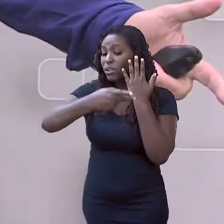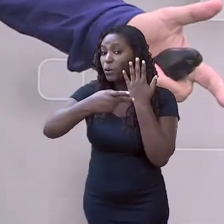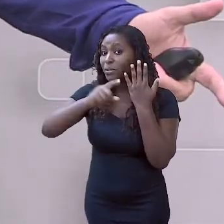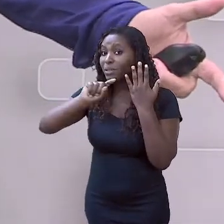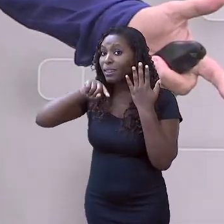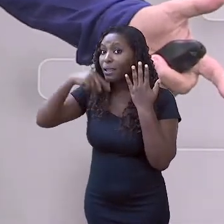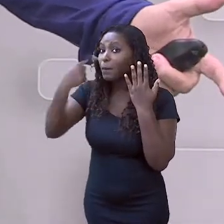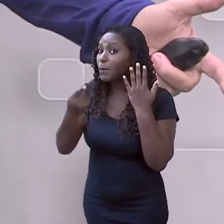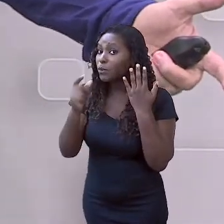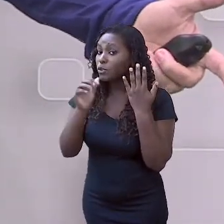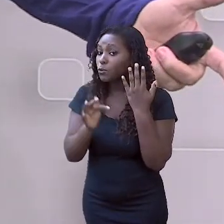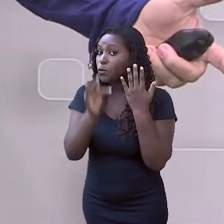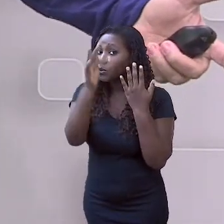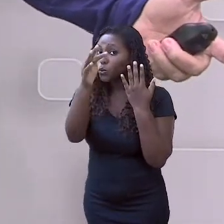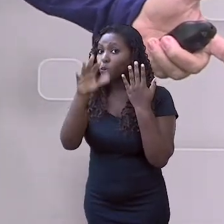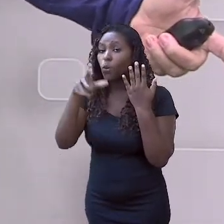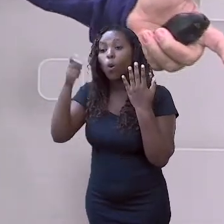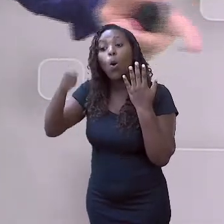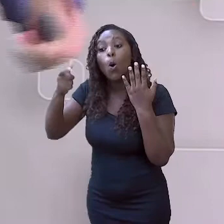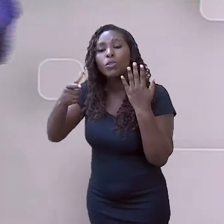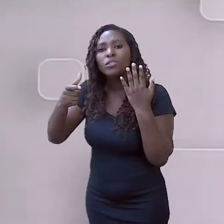isso.